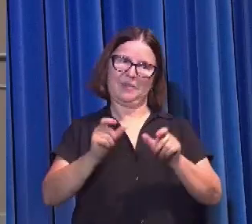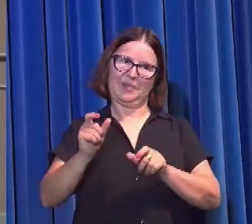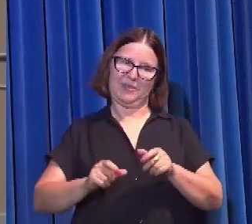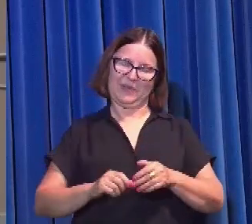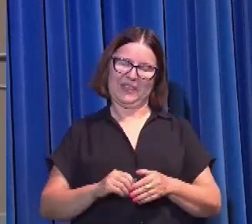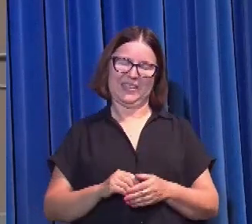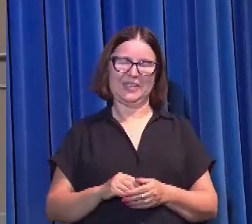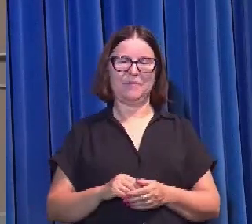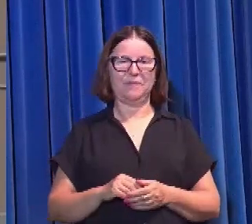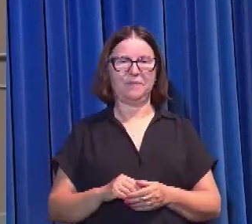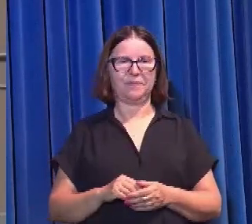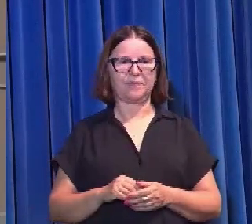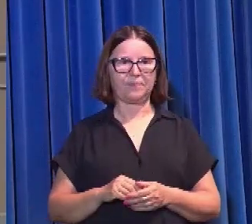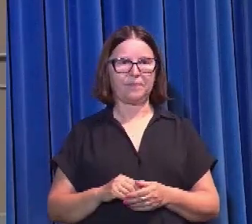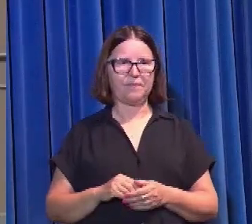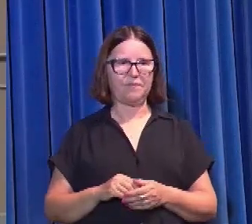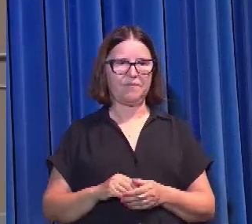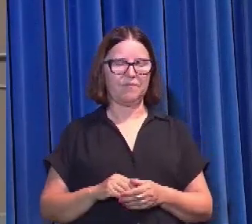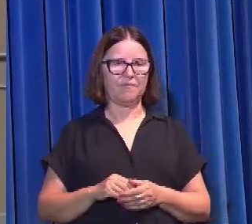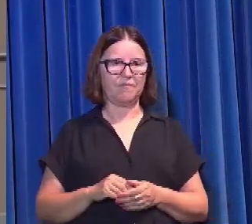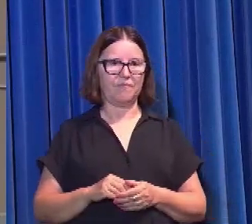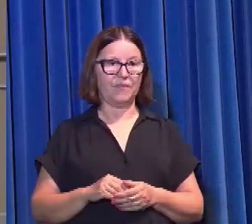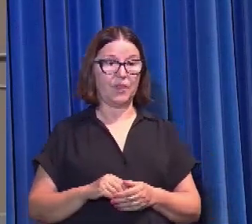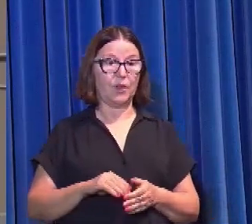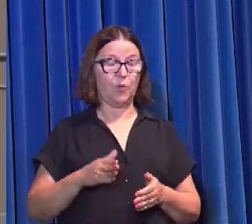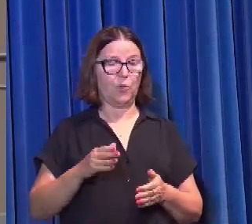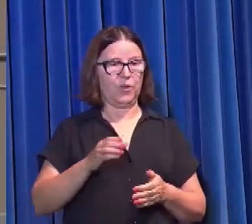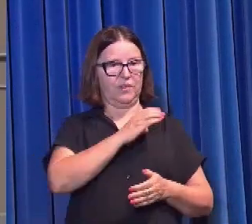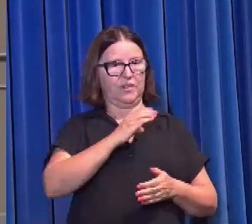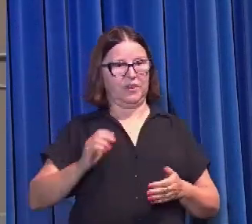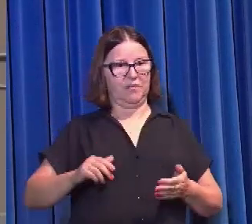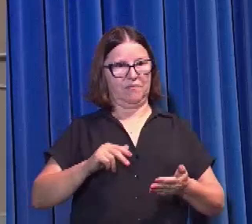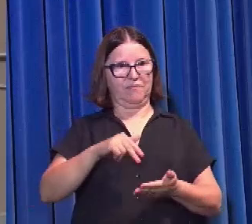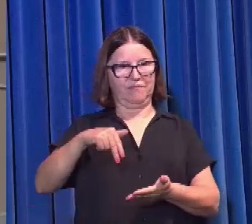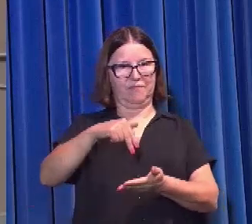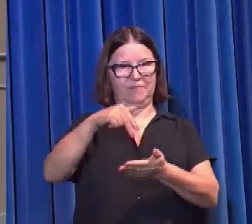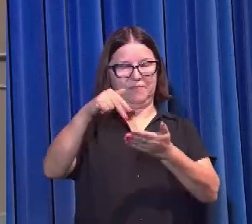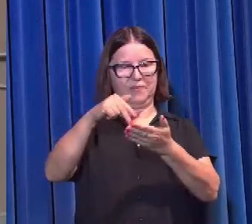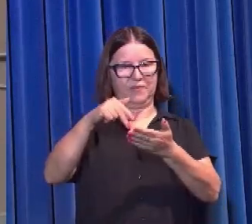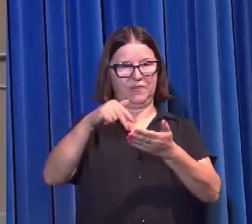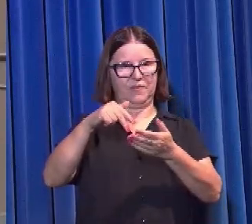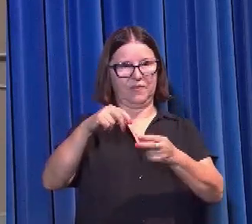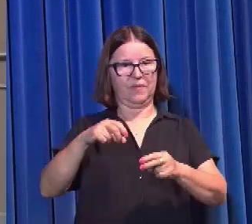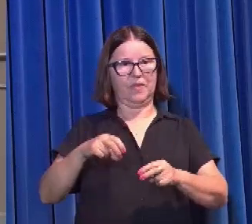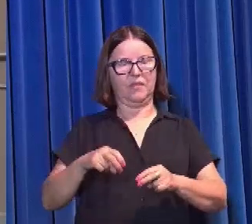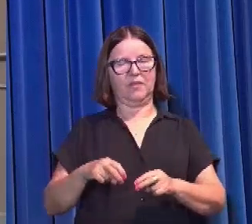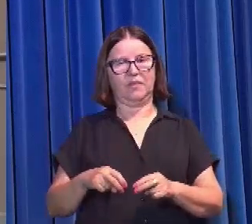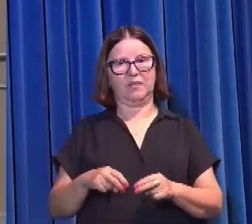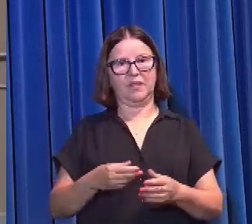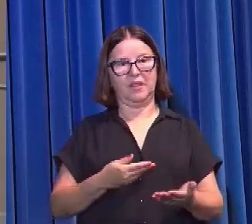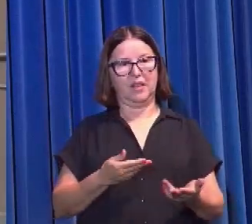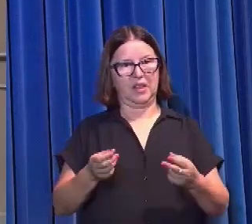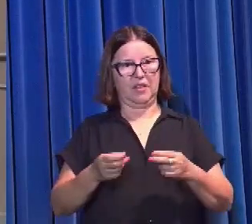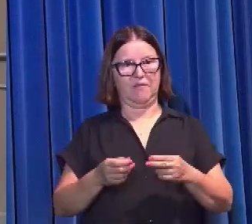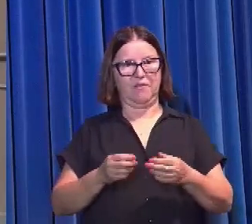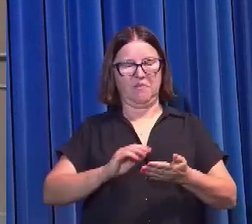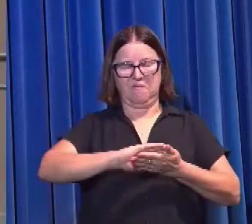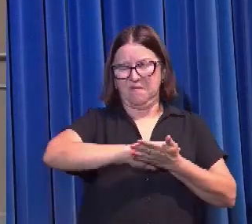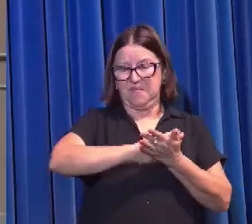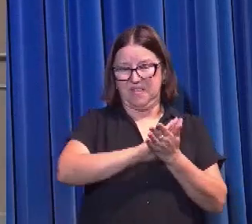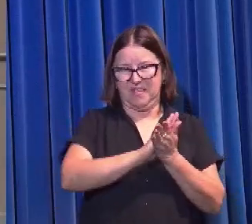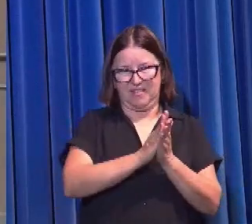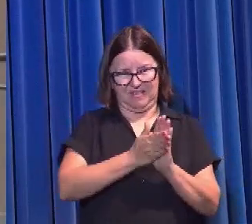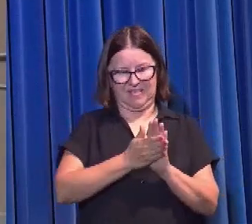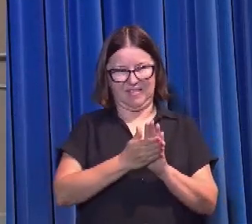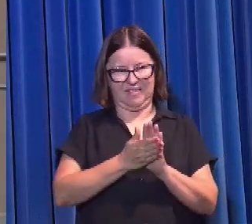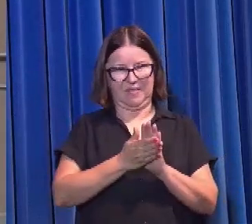dom de Cristo. Quando ele subiu às alturas, ele levou cativo o cativeiro, ele levou derrotado aquilo